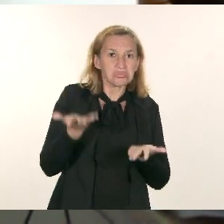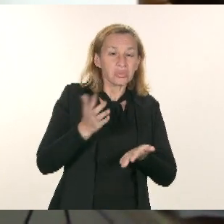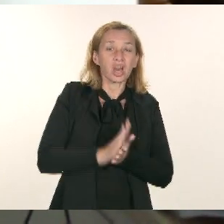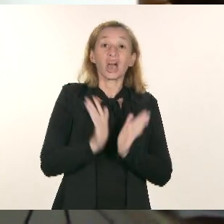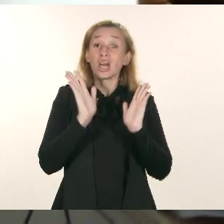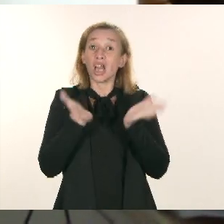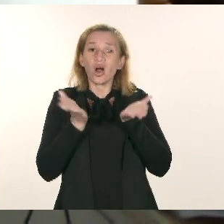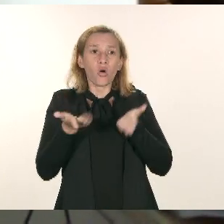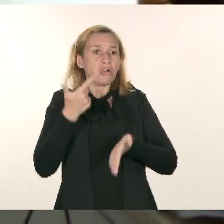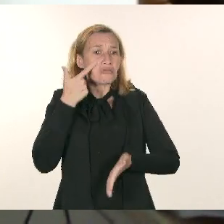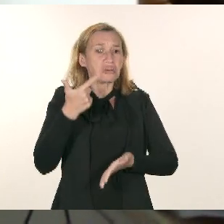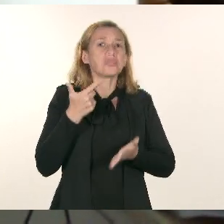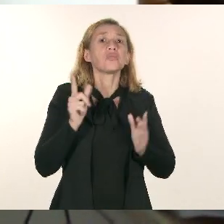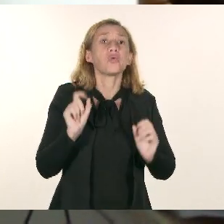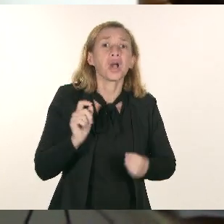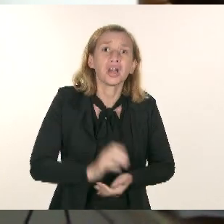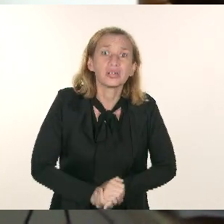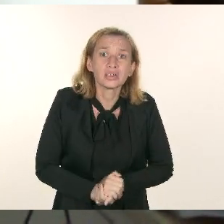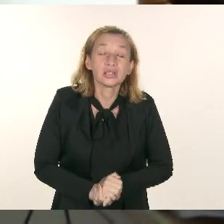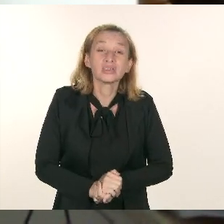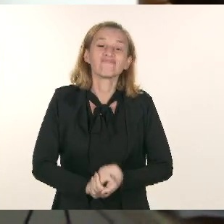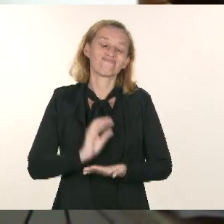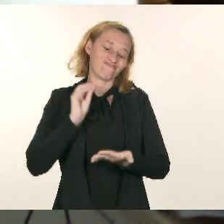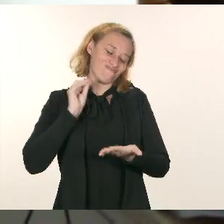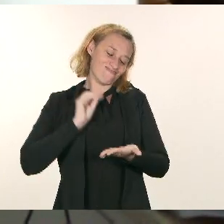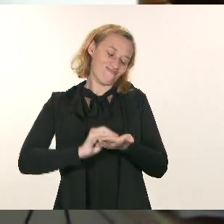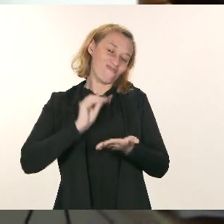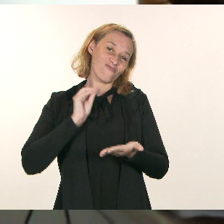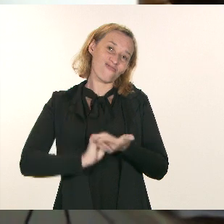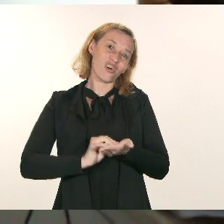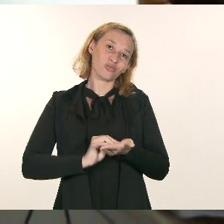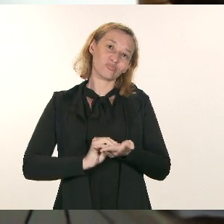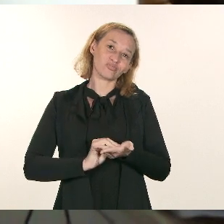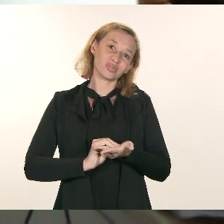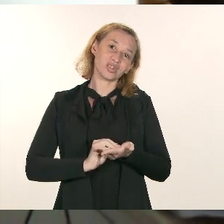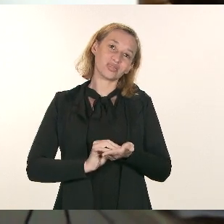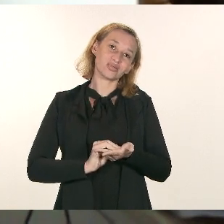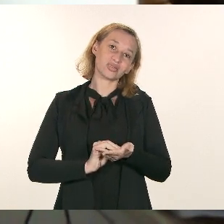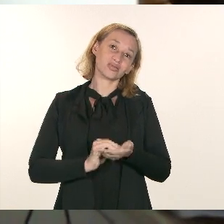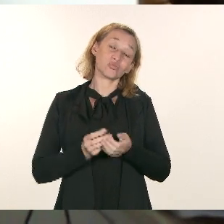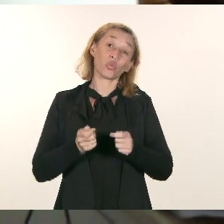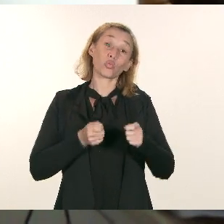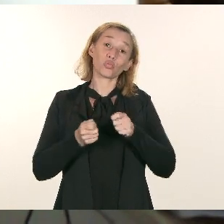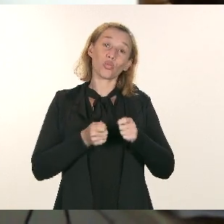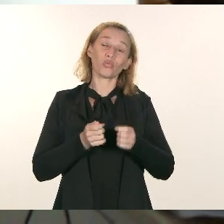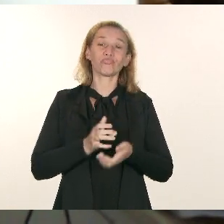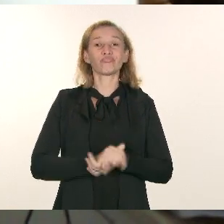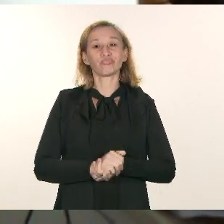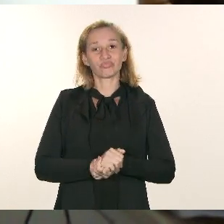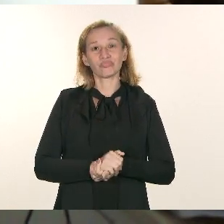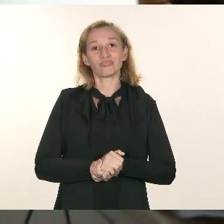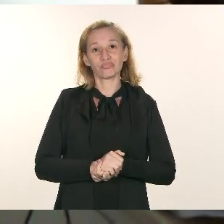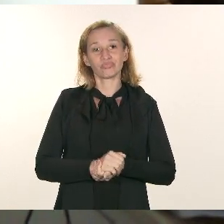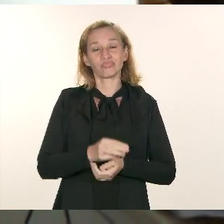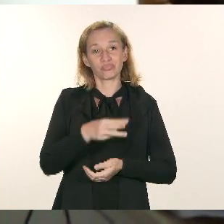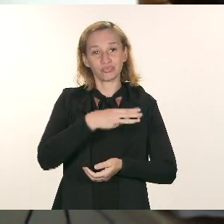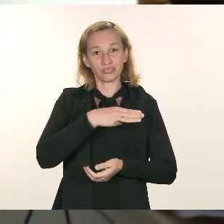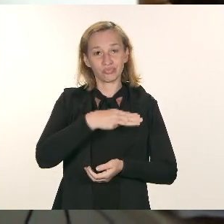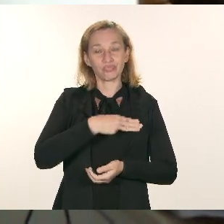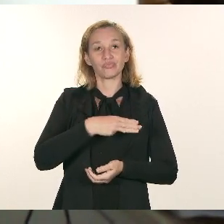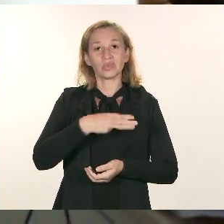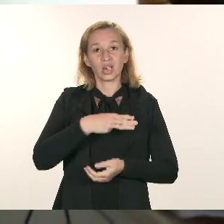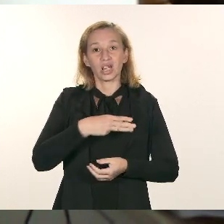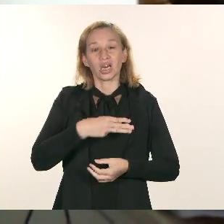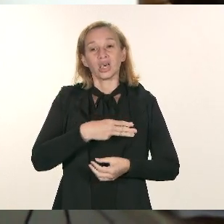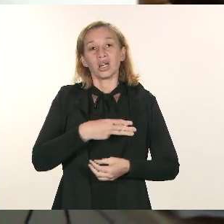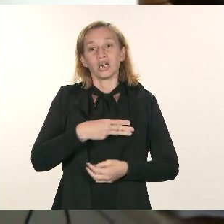agora o que nós vemos é a falta de coordenação do Ministério da Saúde,